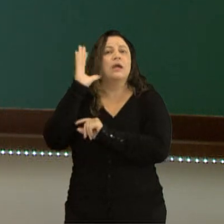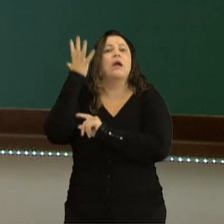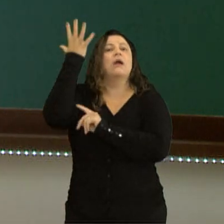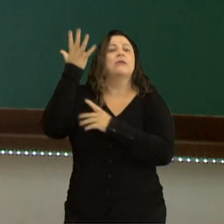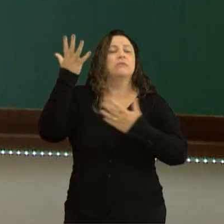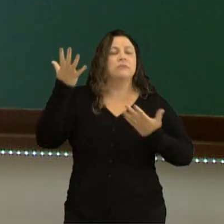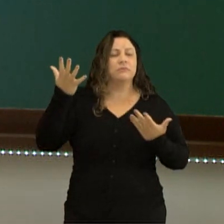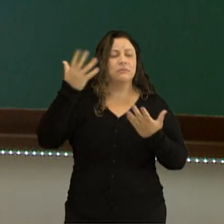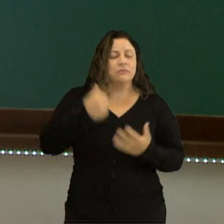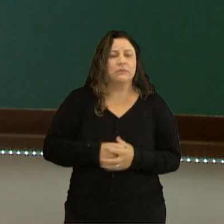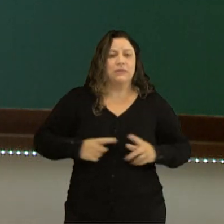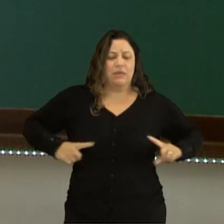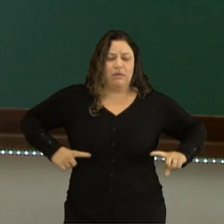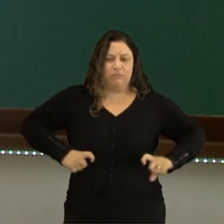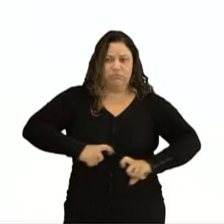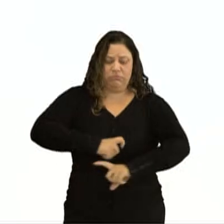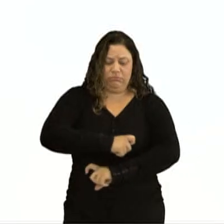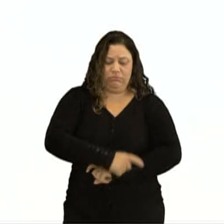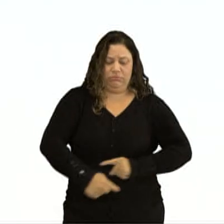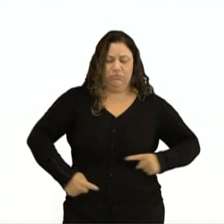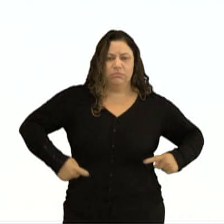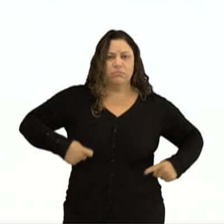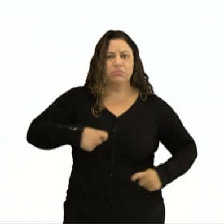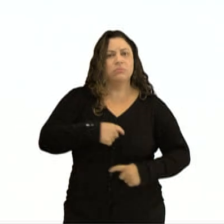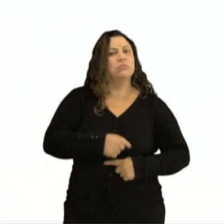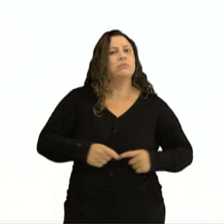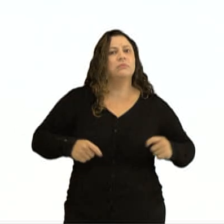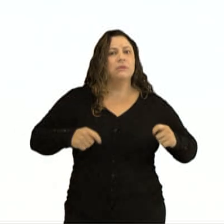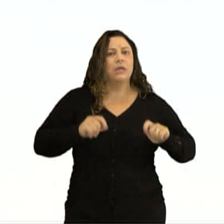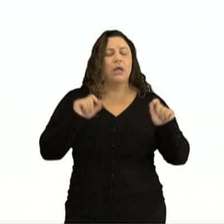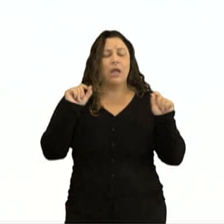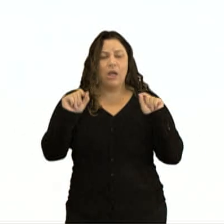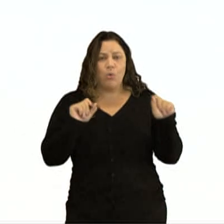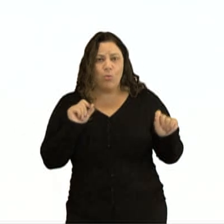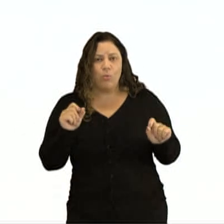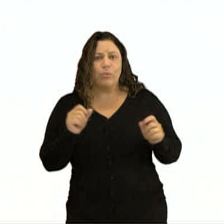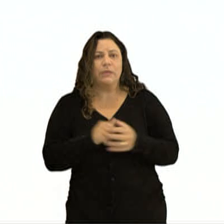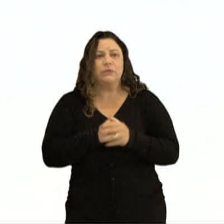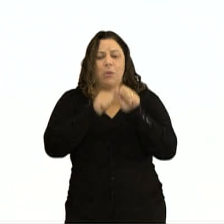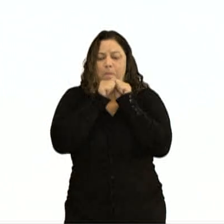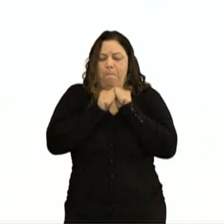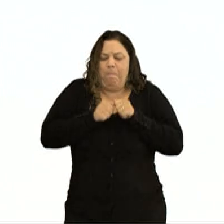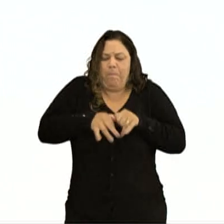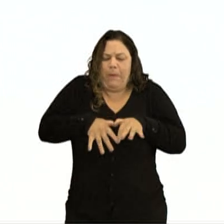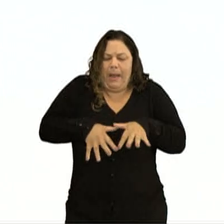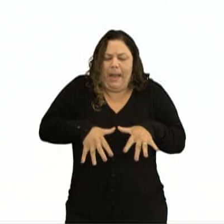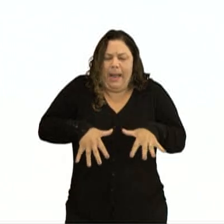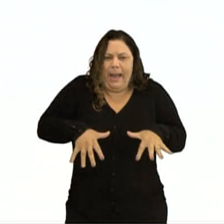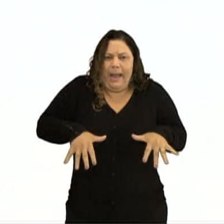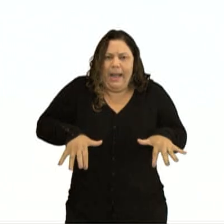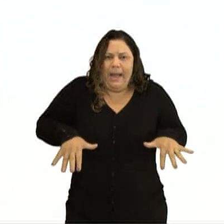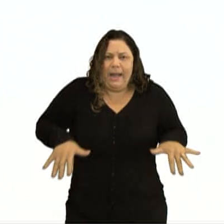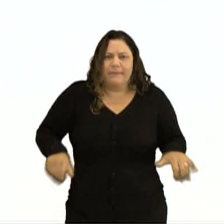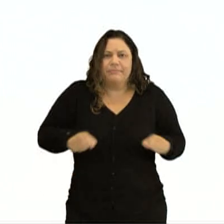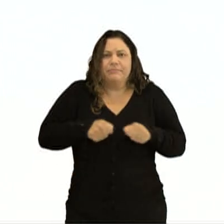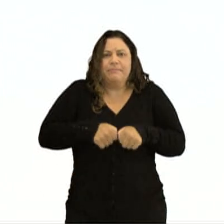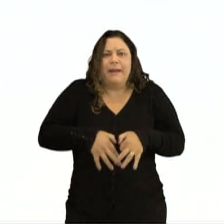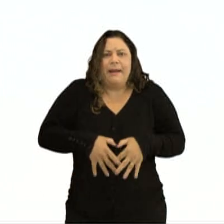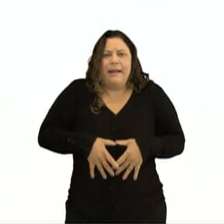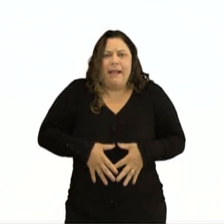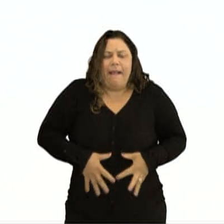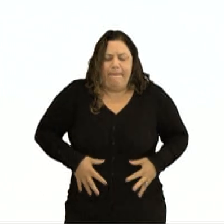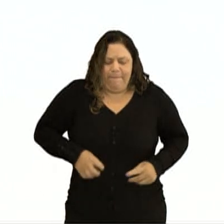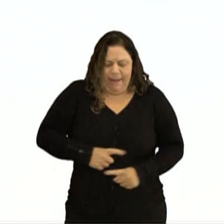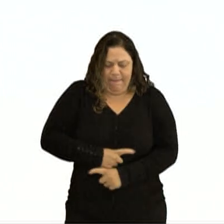a parasitose surge no nosso organismo é quando há uma proliferação desses